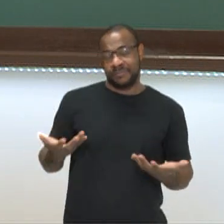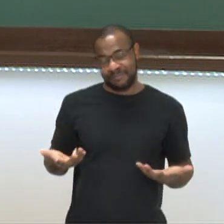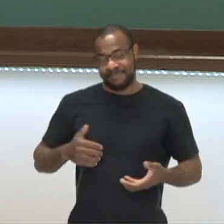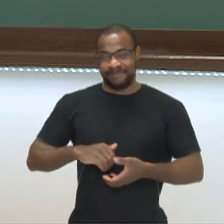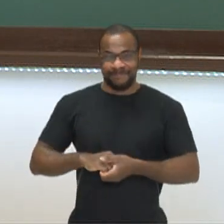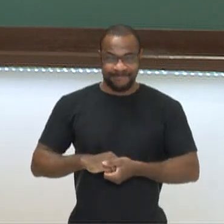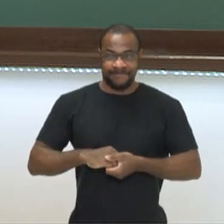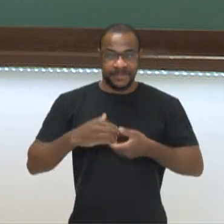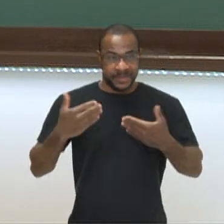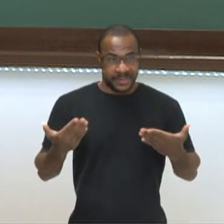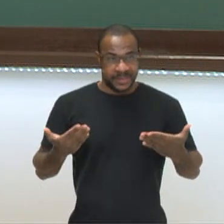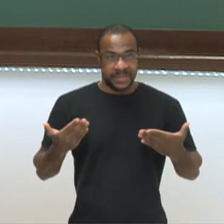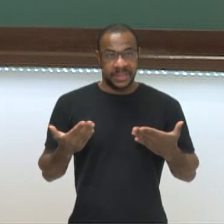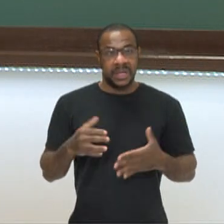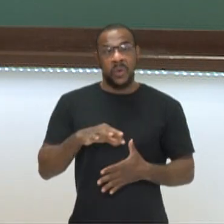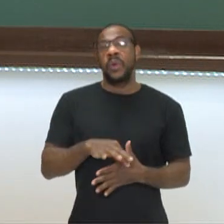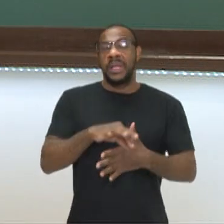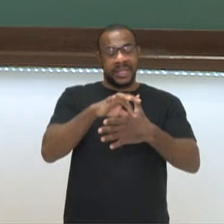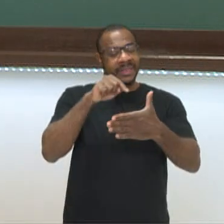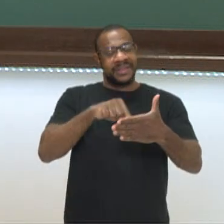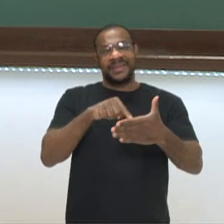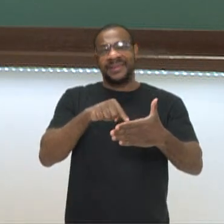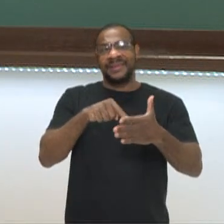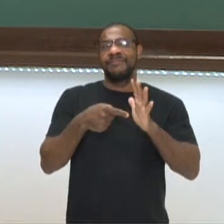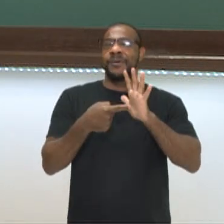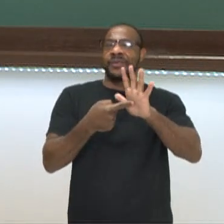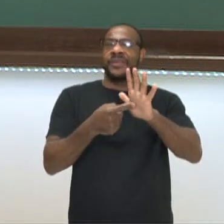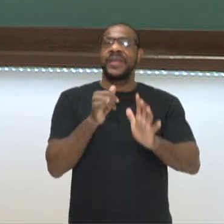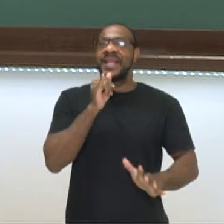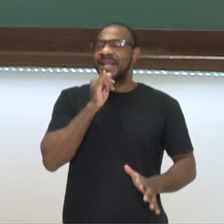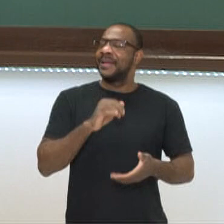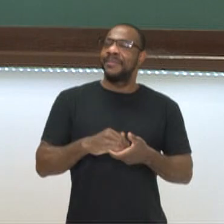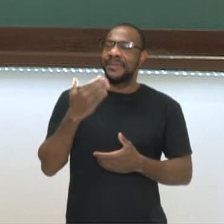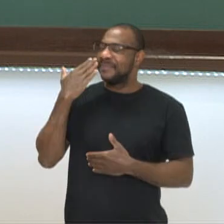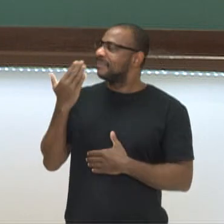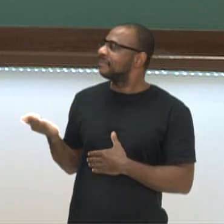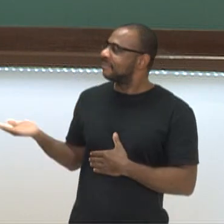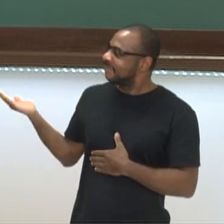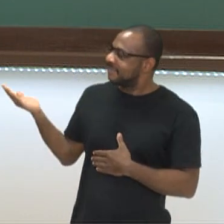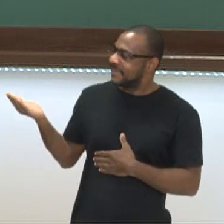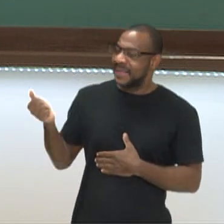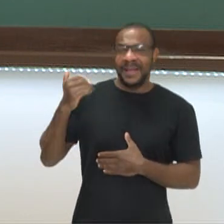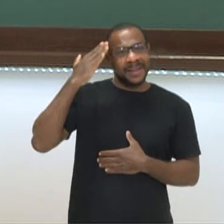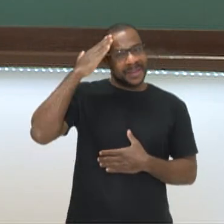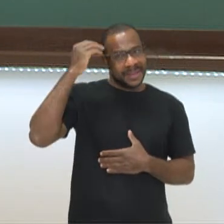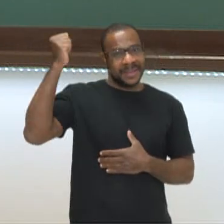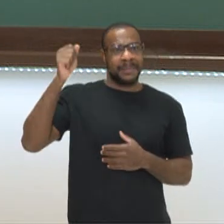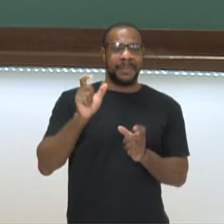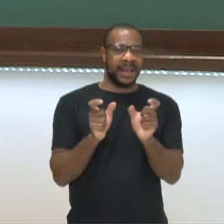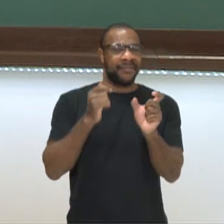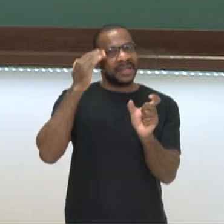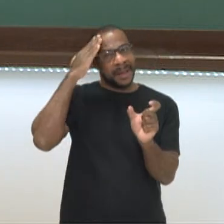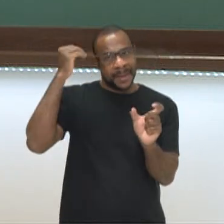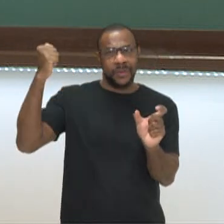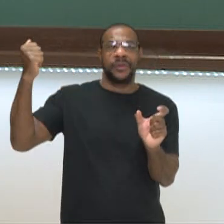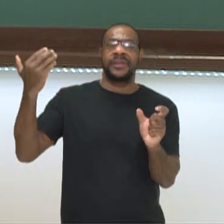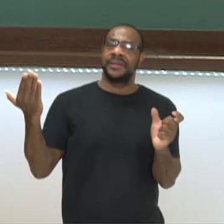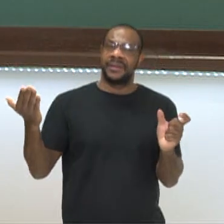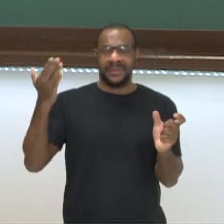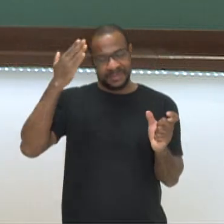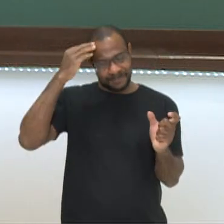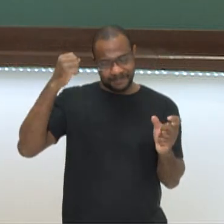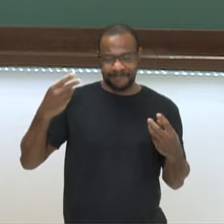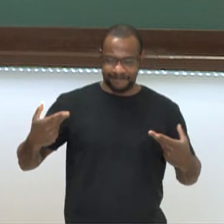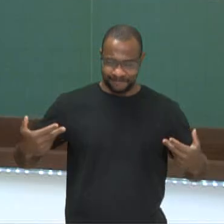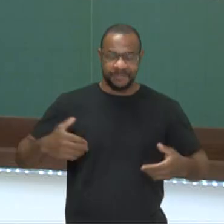Ou seja, função do líder aqui, dando o exemplo, falando palavras de sabedoria, palavras de amor, palavras de paz. Até agora